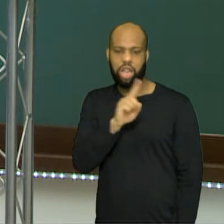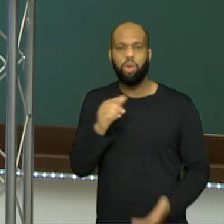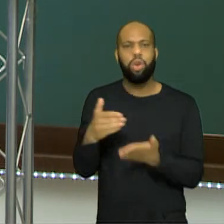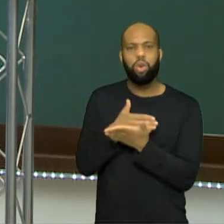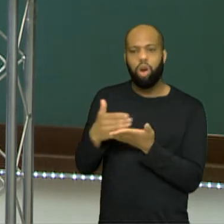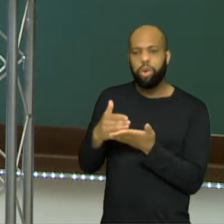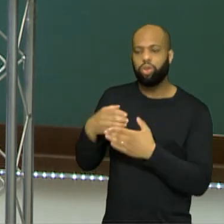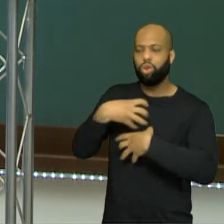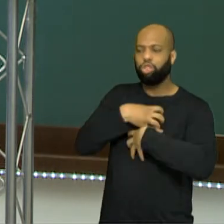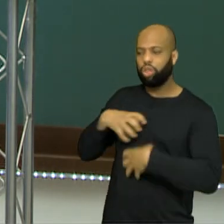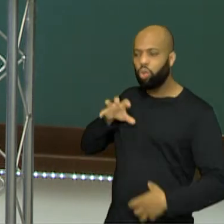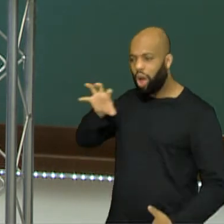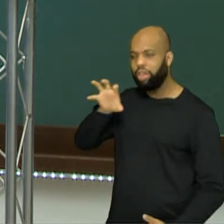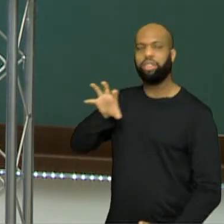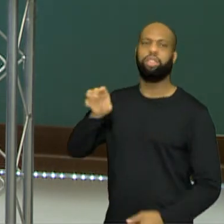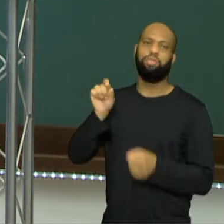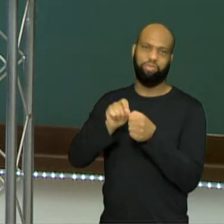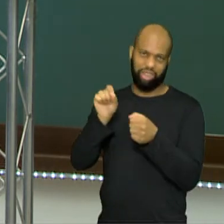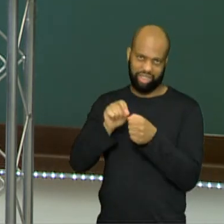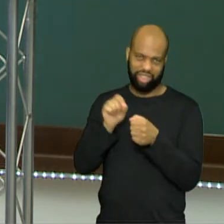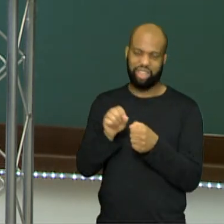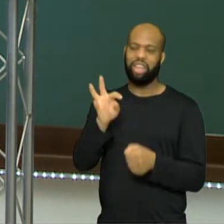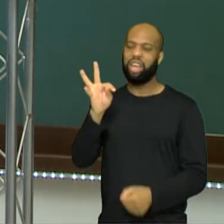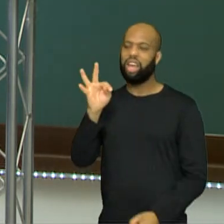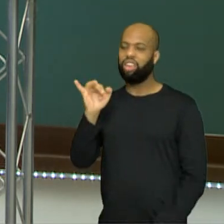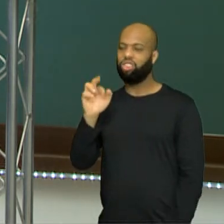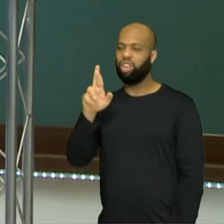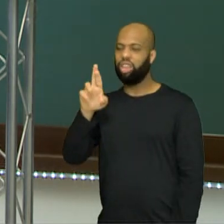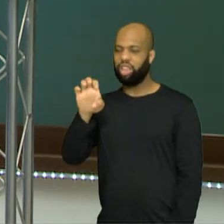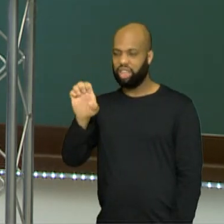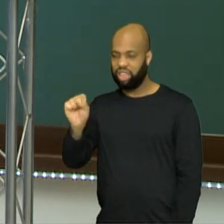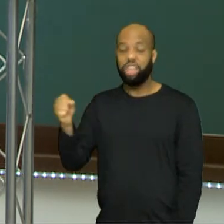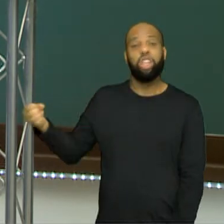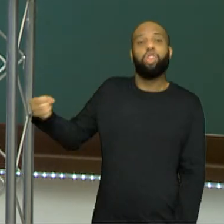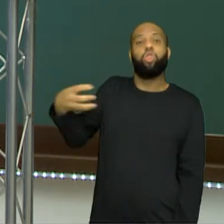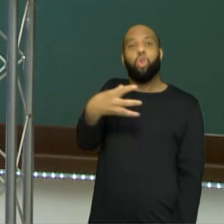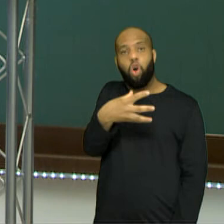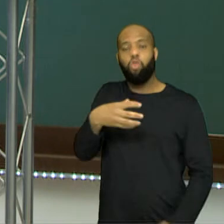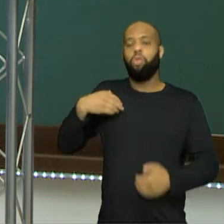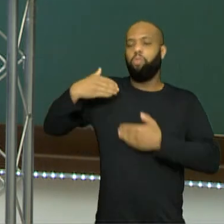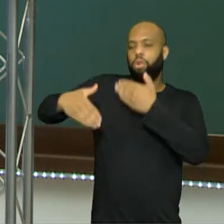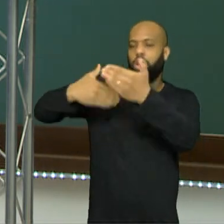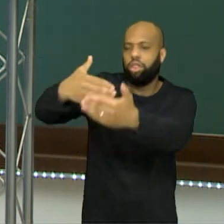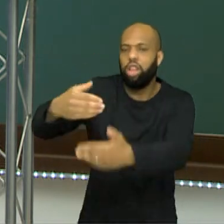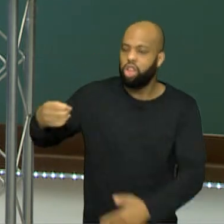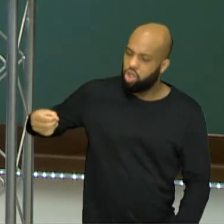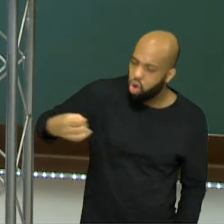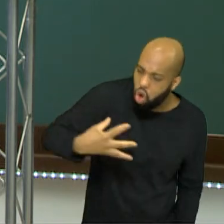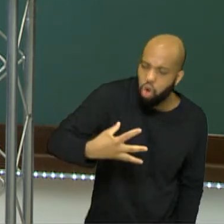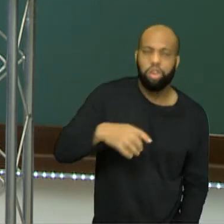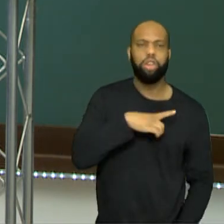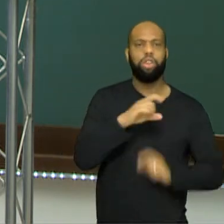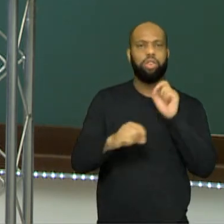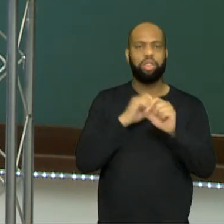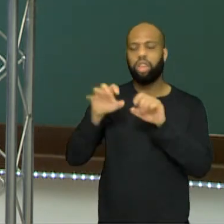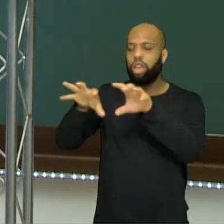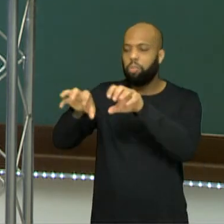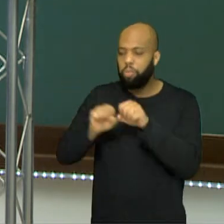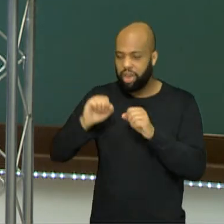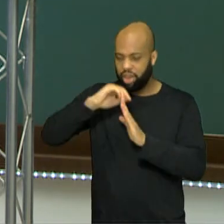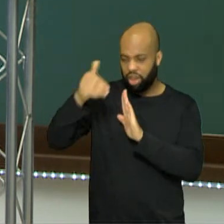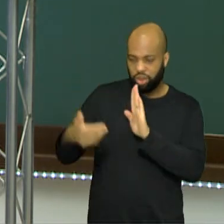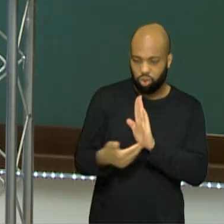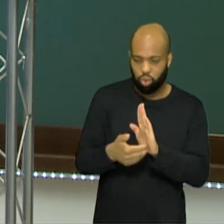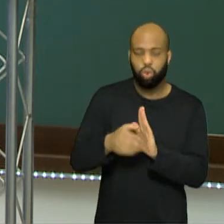implementação desses novos tigres asiáticos. Então, eles ainda estão engatinhando nesse processo de pegar todo o